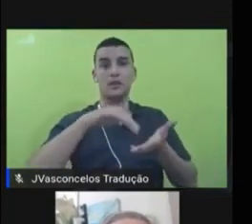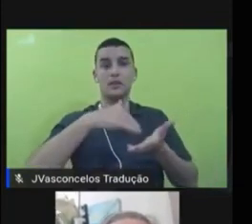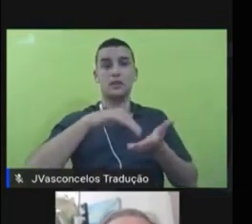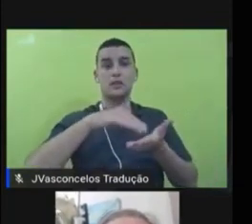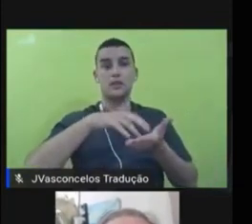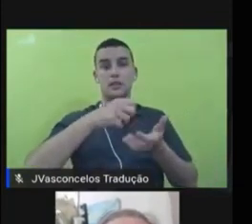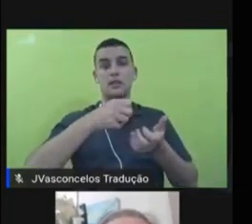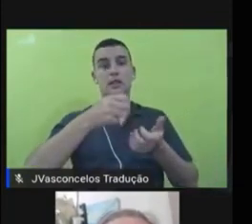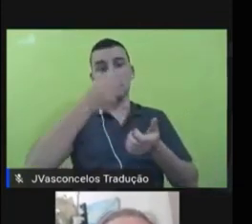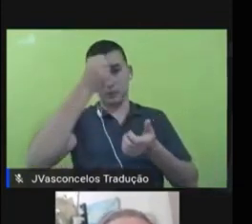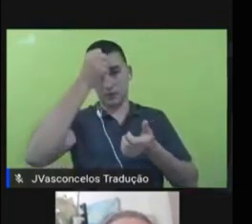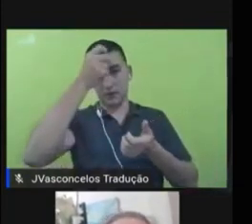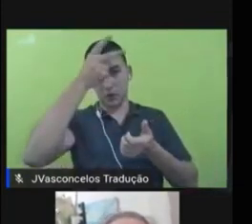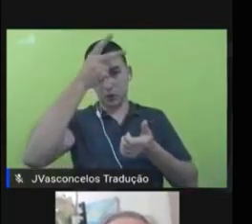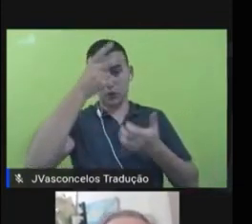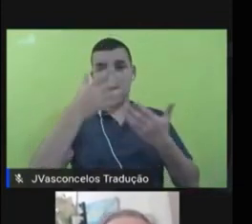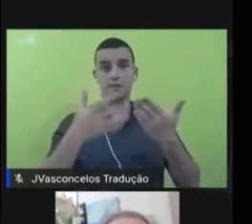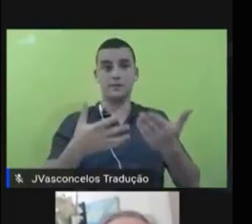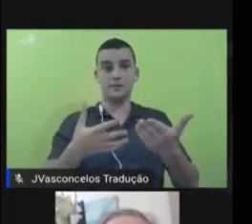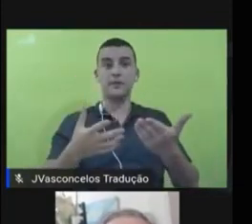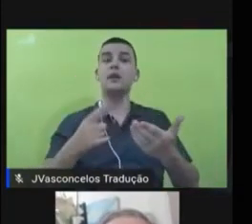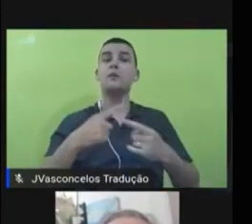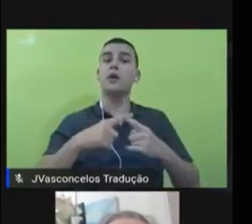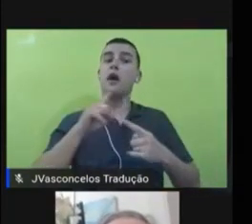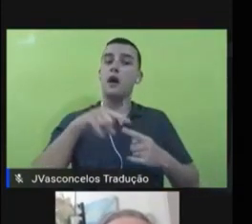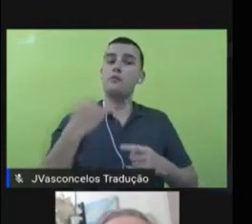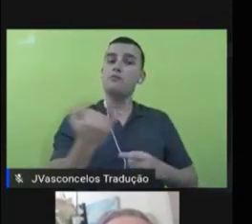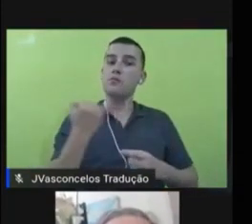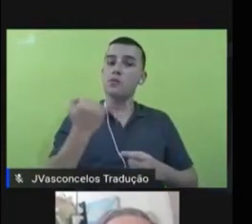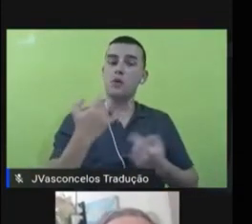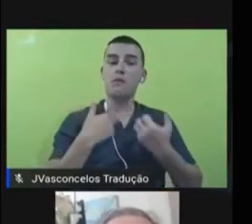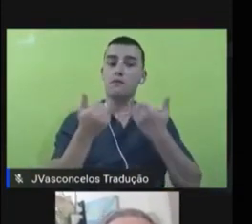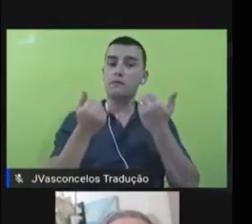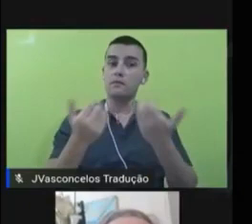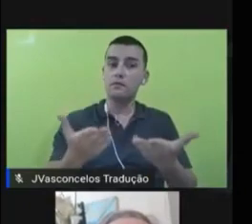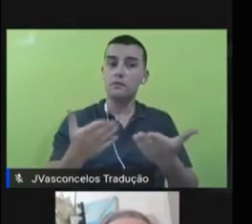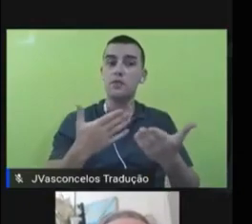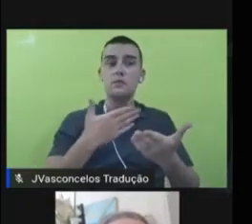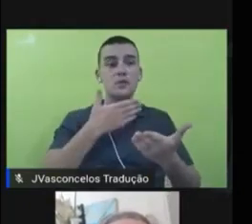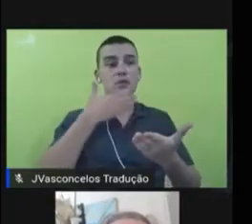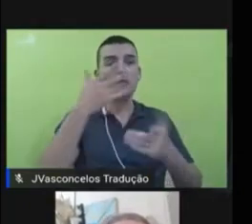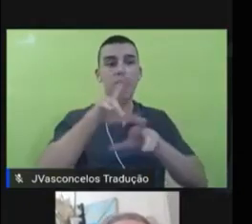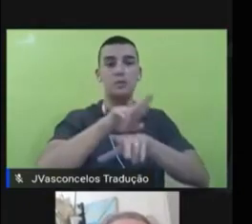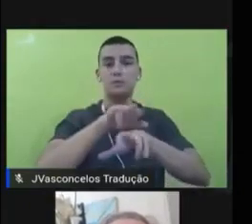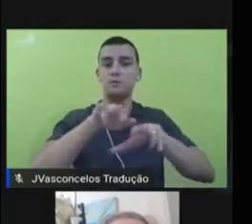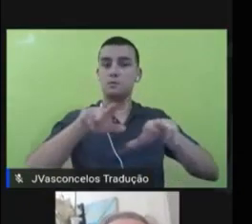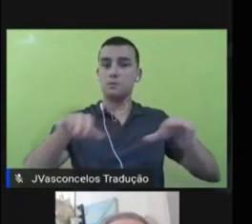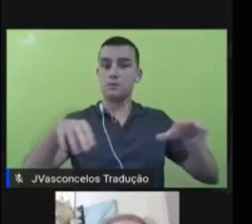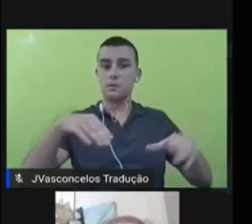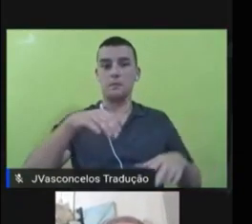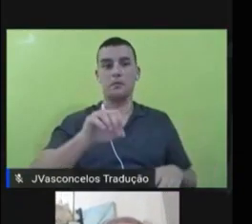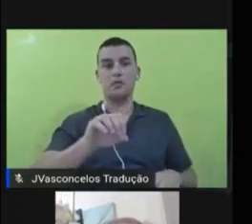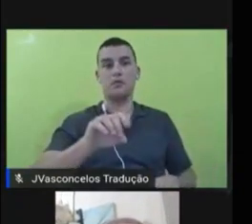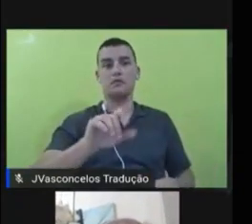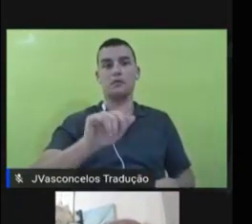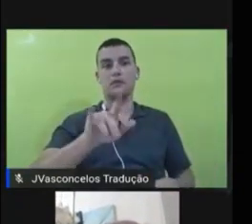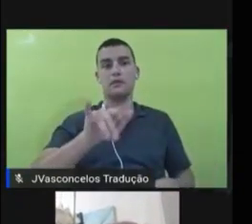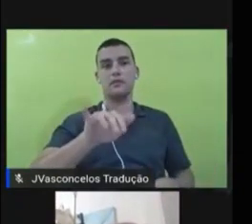municipal, a importância de se oferecer essas modalidades. Pode passar.